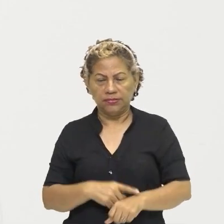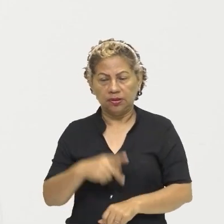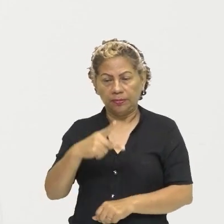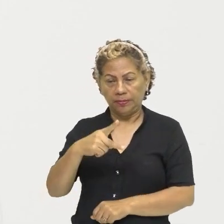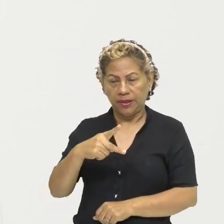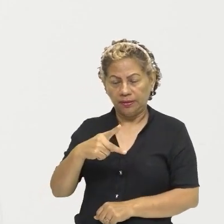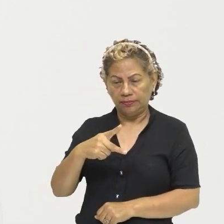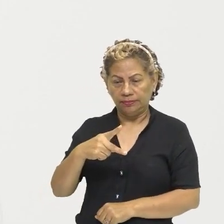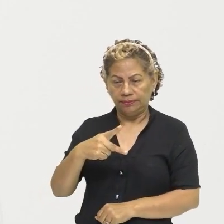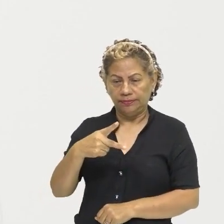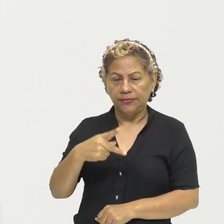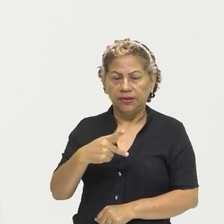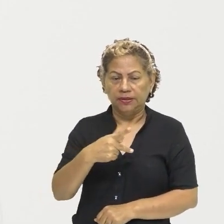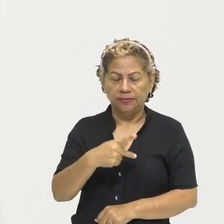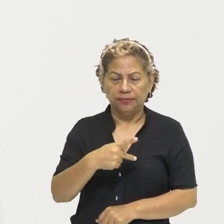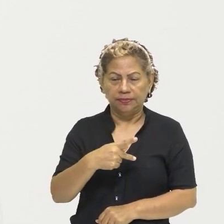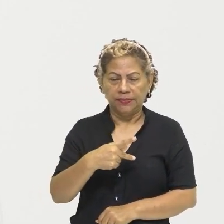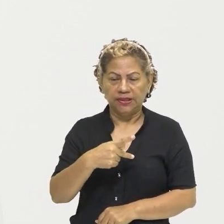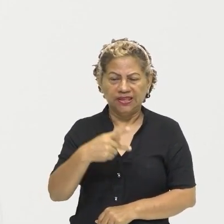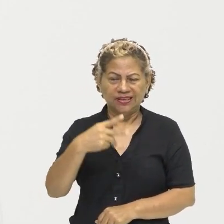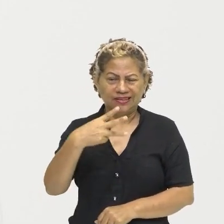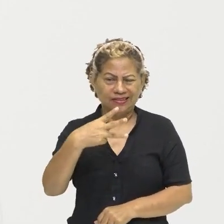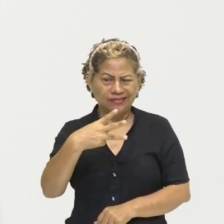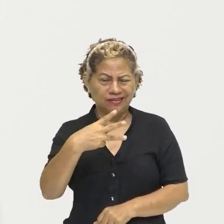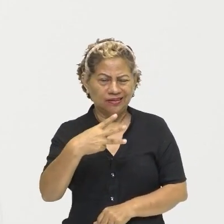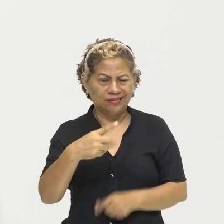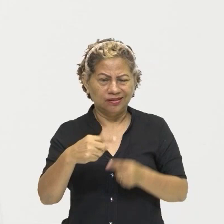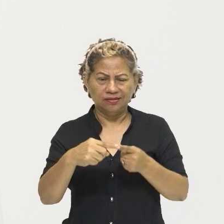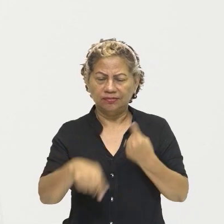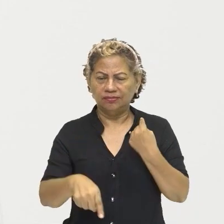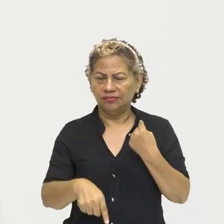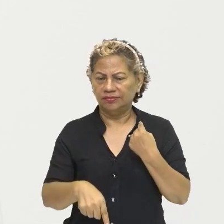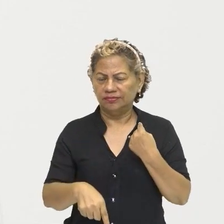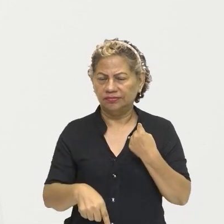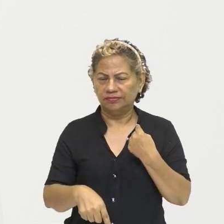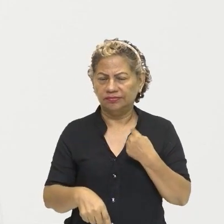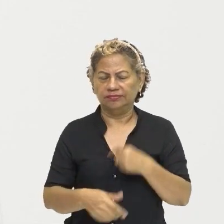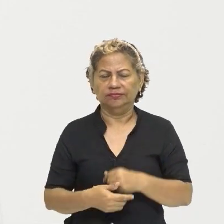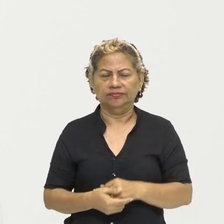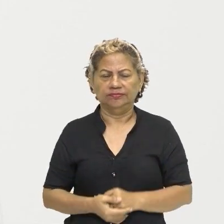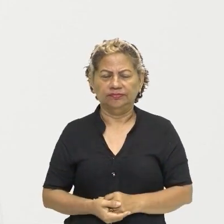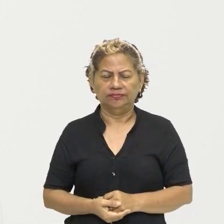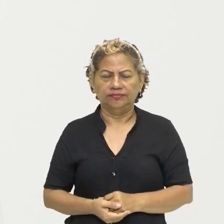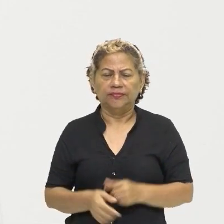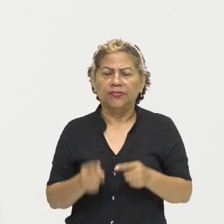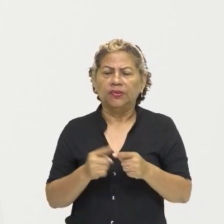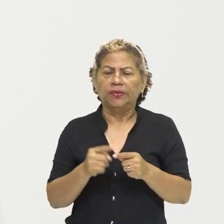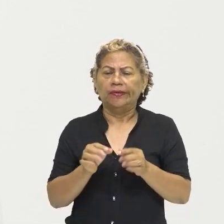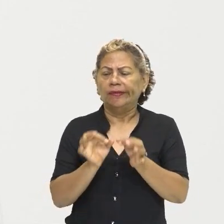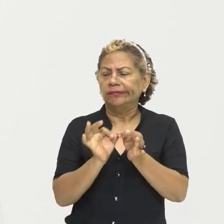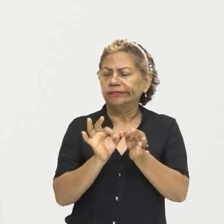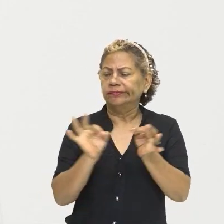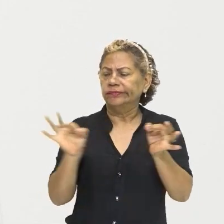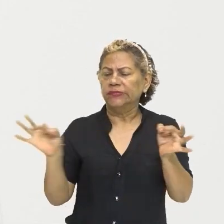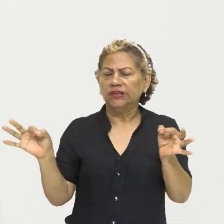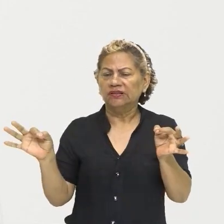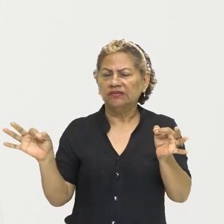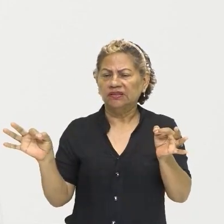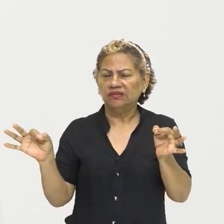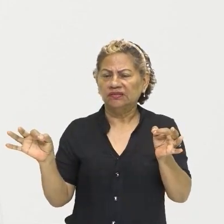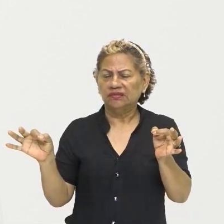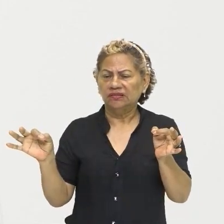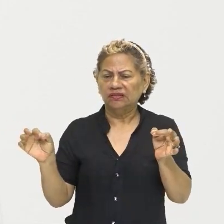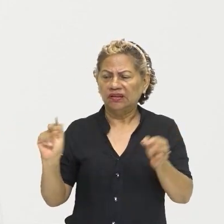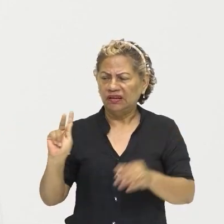Aí, isso aqui não é verdade. Não é verdade, porque essa distância SH elevada ao cubo, ela não